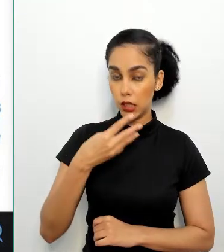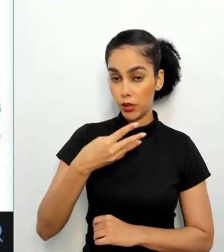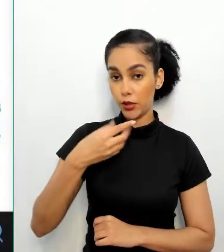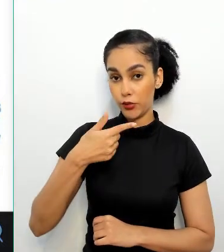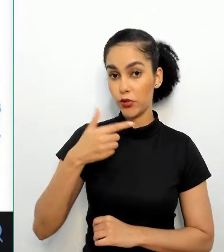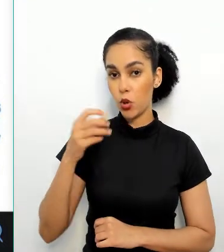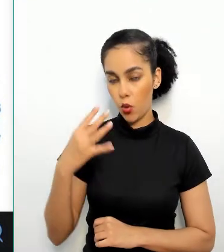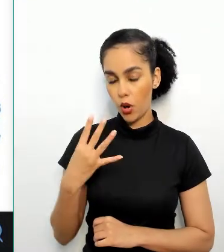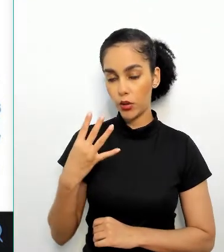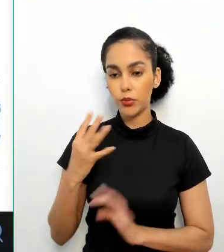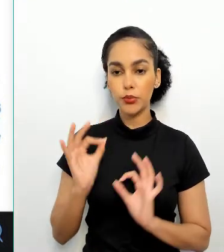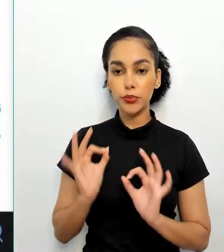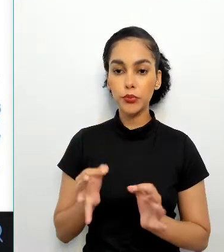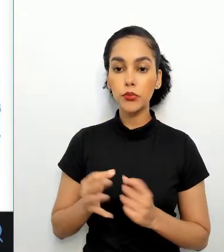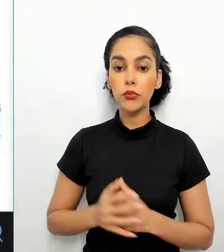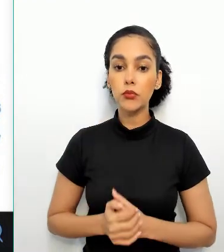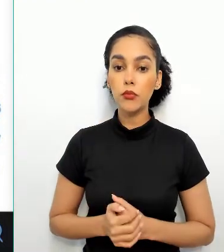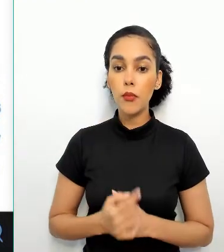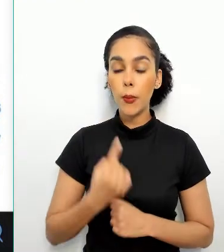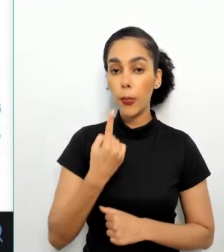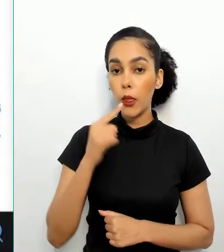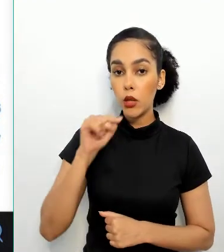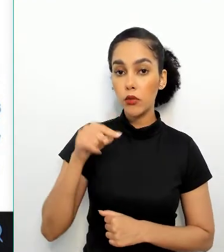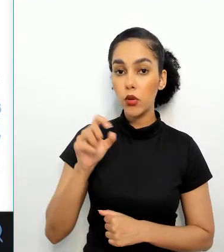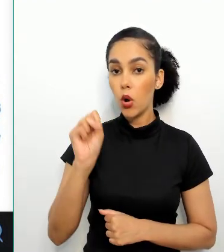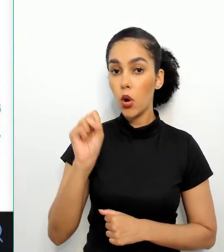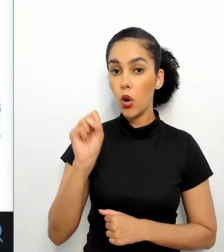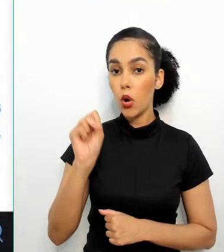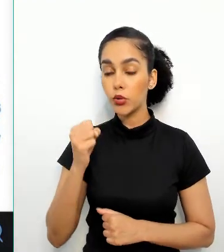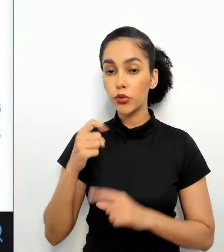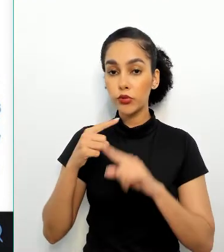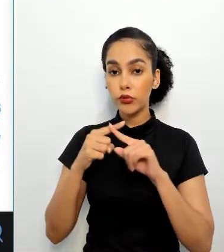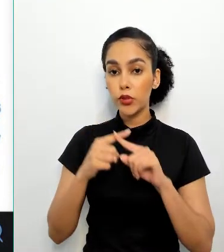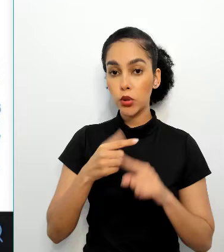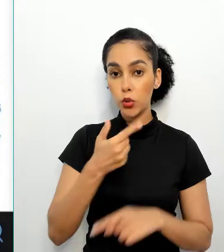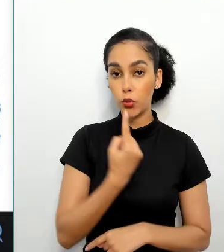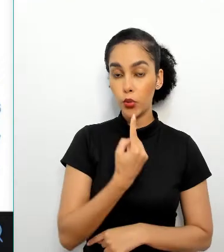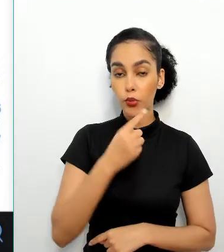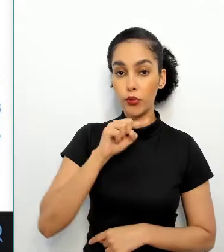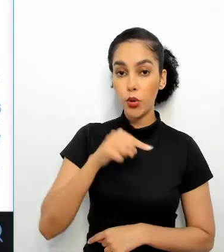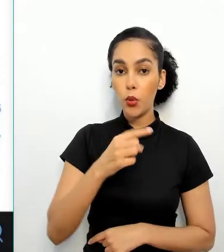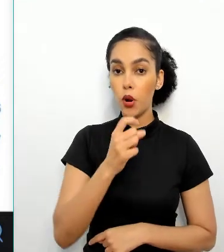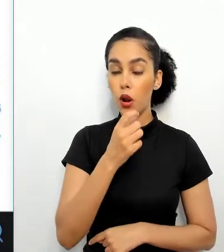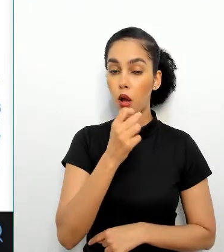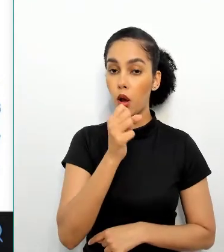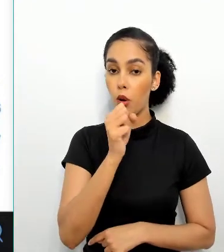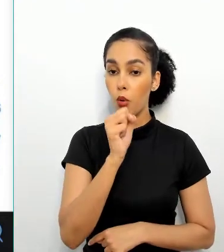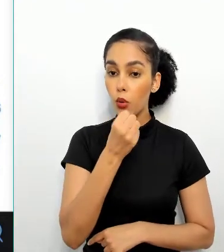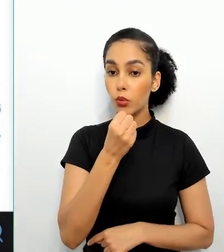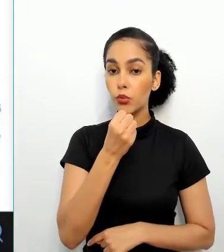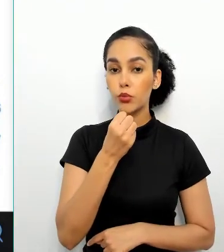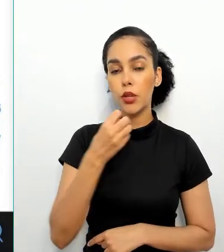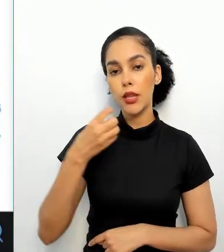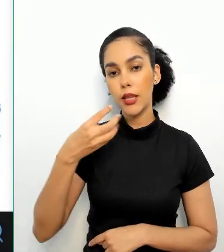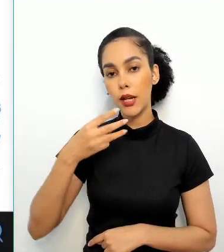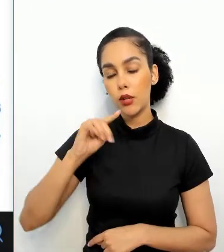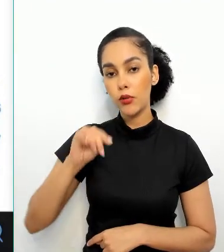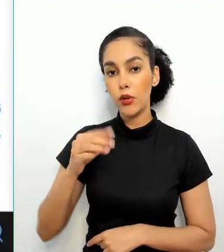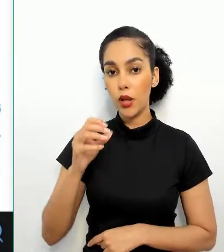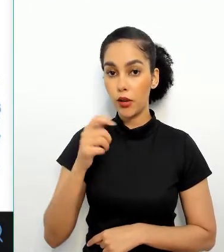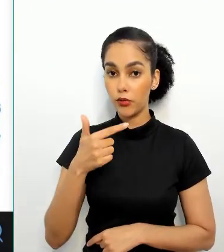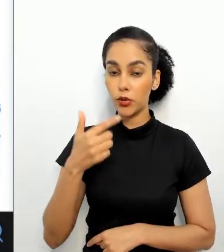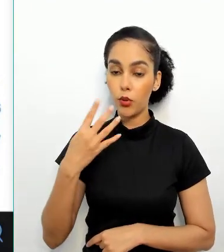300, na verdade, 324, né? 324. 1,8 vezes 1,8, 3,24. Passou do